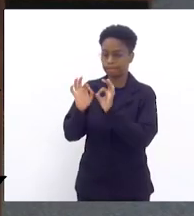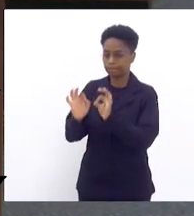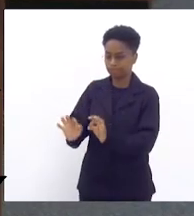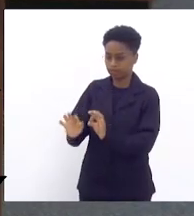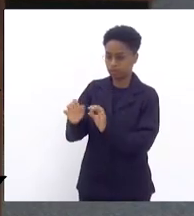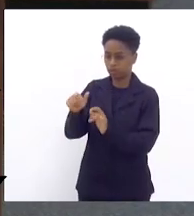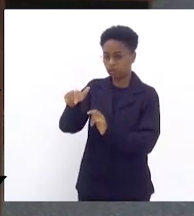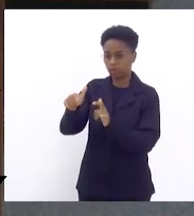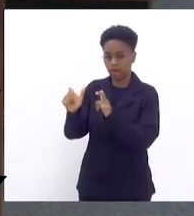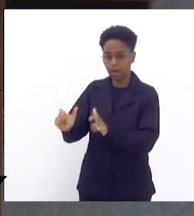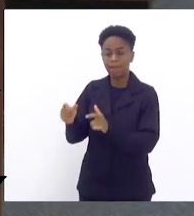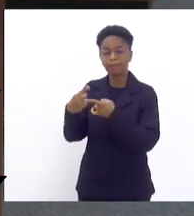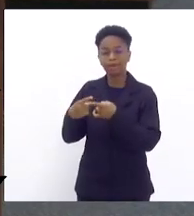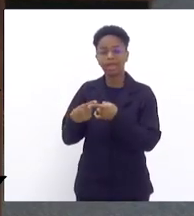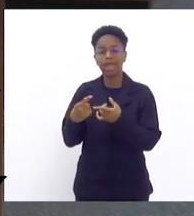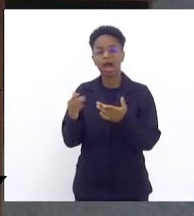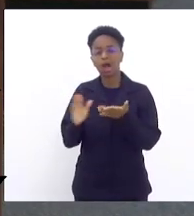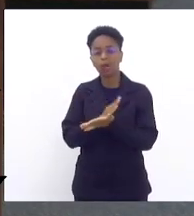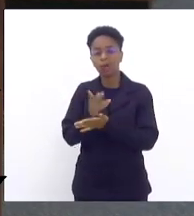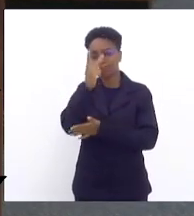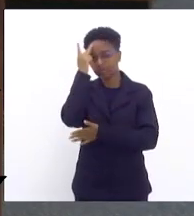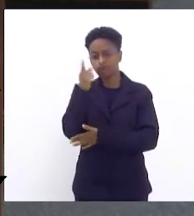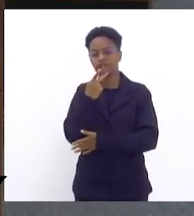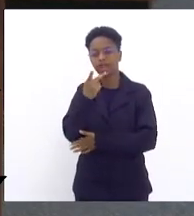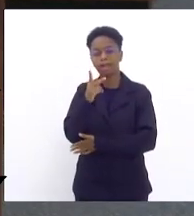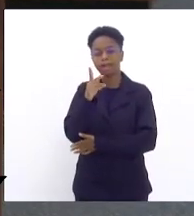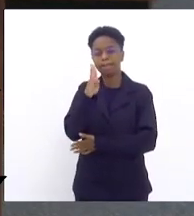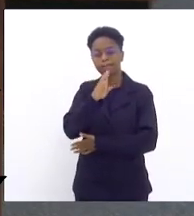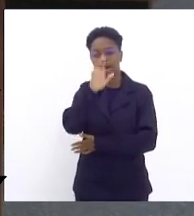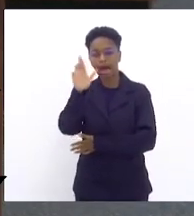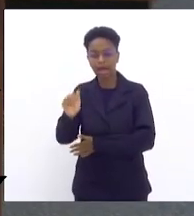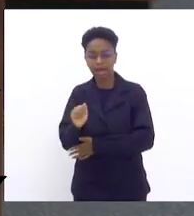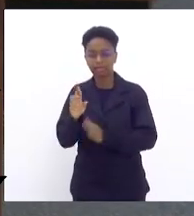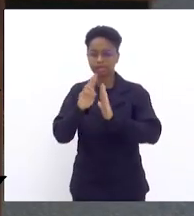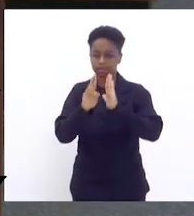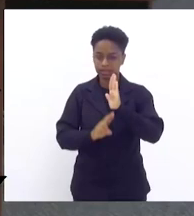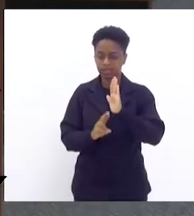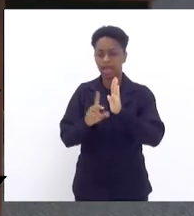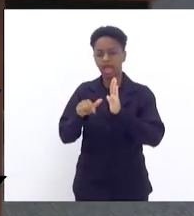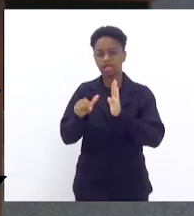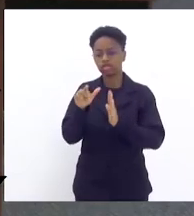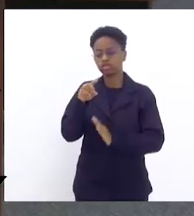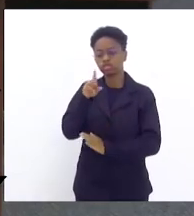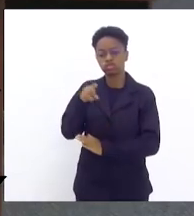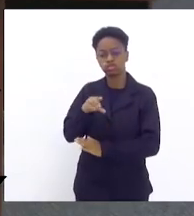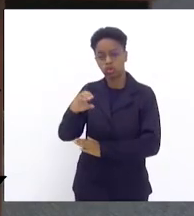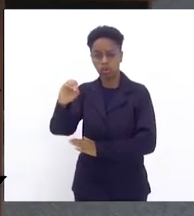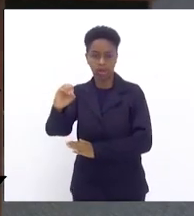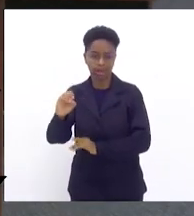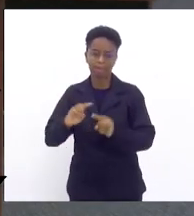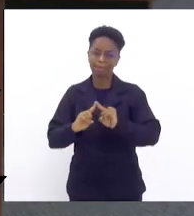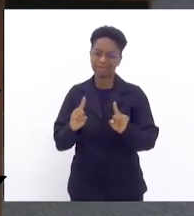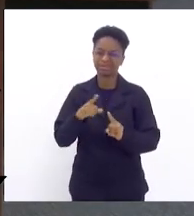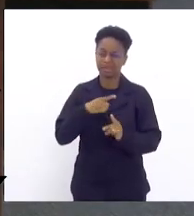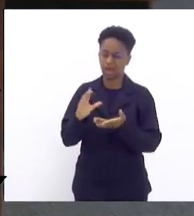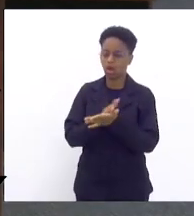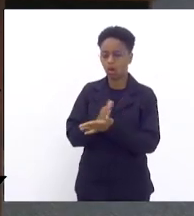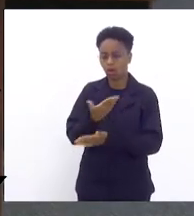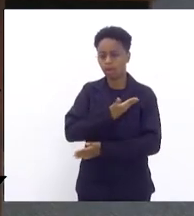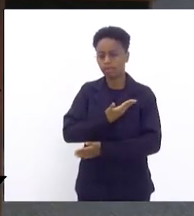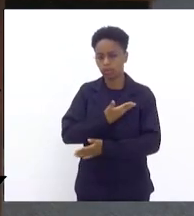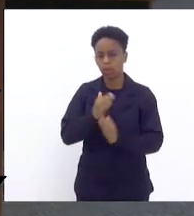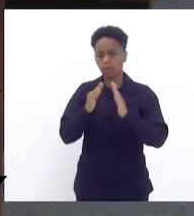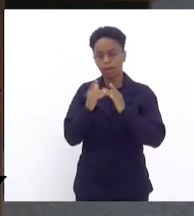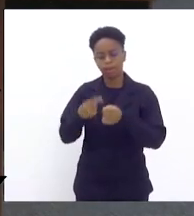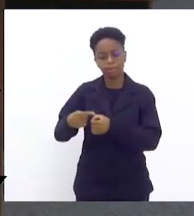que chamam a Barra da Tijuca o Recreio Zona Oeste, mas nós, moradores da Zona Oeste, como tem alguns colegas ali de vários bairros